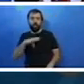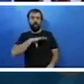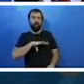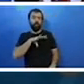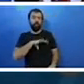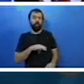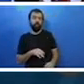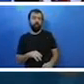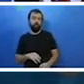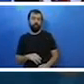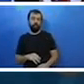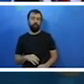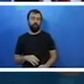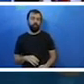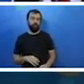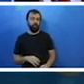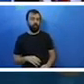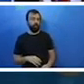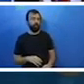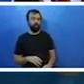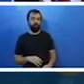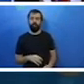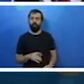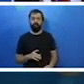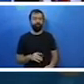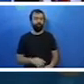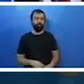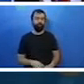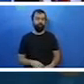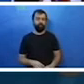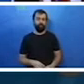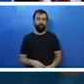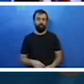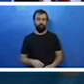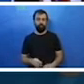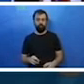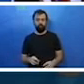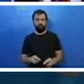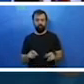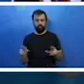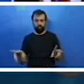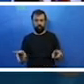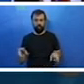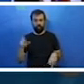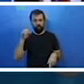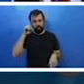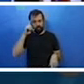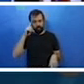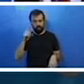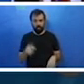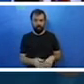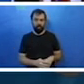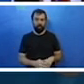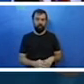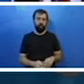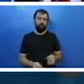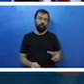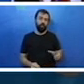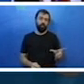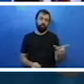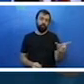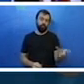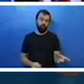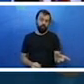de vida. A coroa portuguesa não queria que ninguém mudasse de vida. Estava bom para ela. Então, consequência. E qual foi a causa